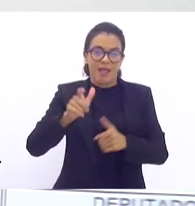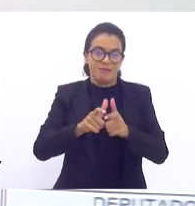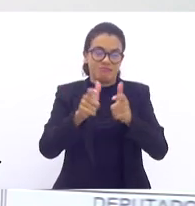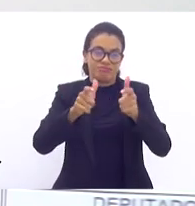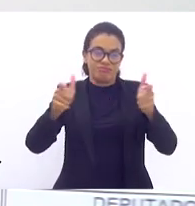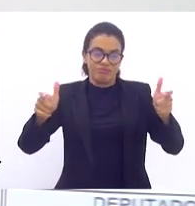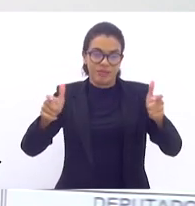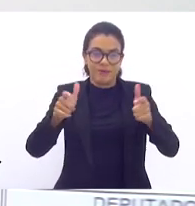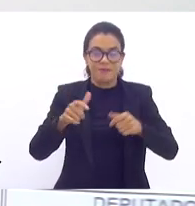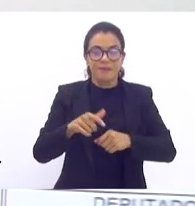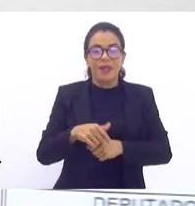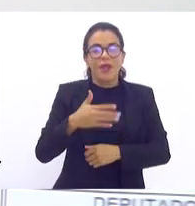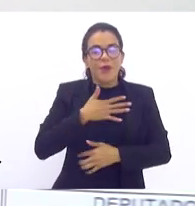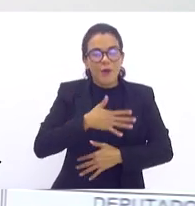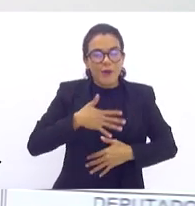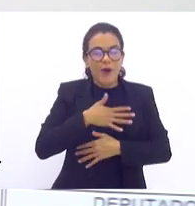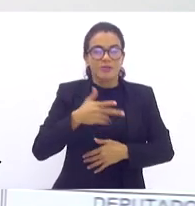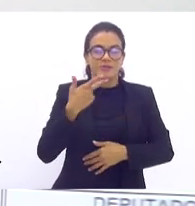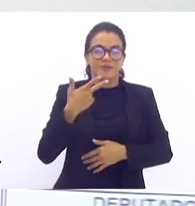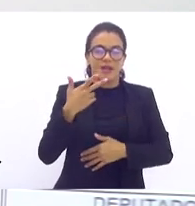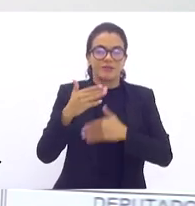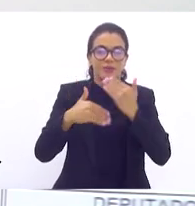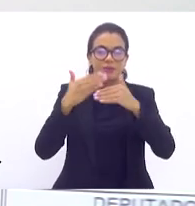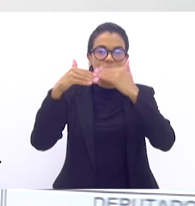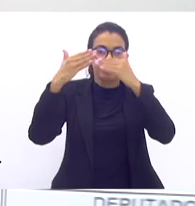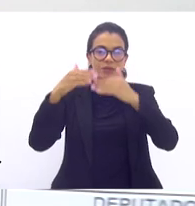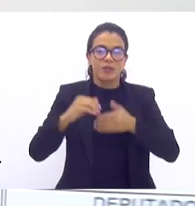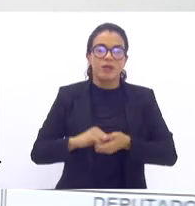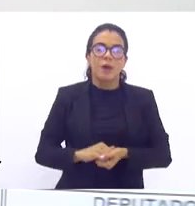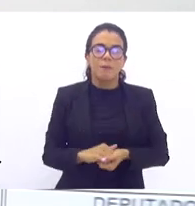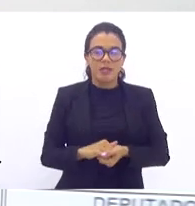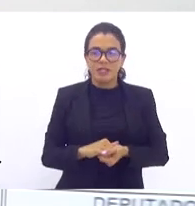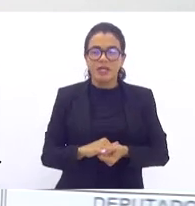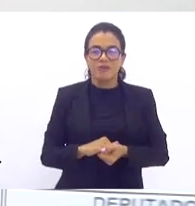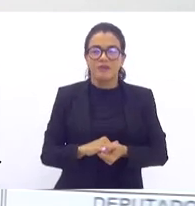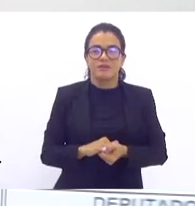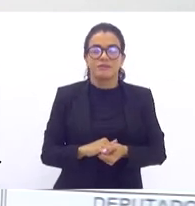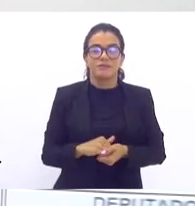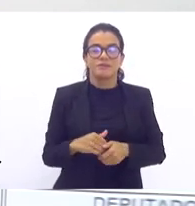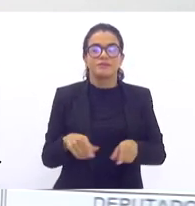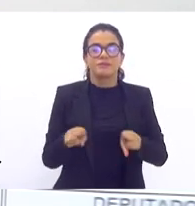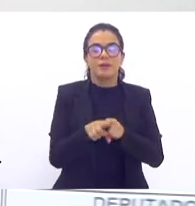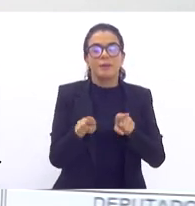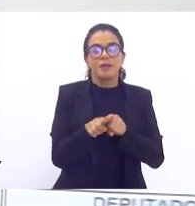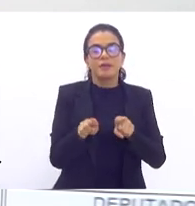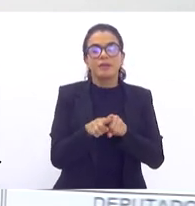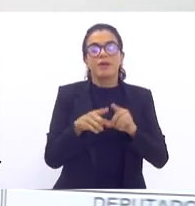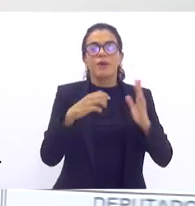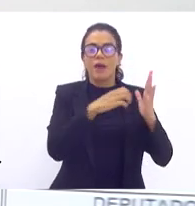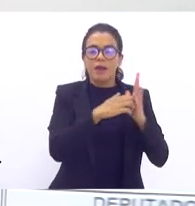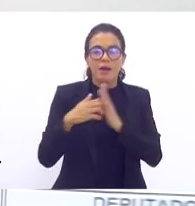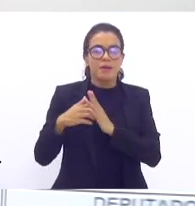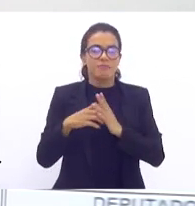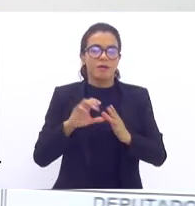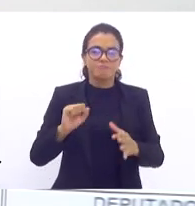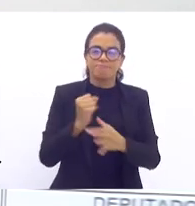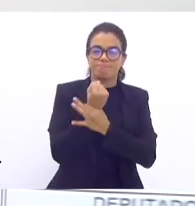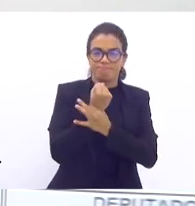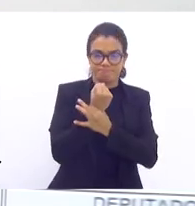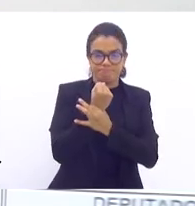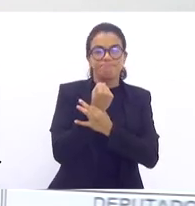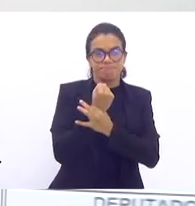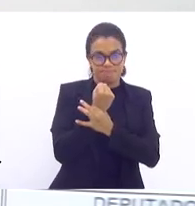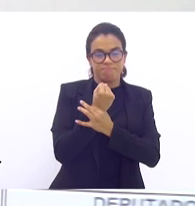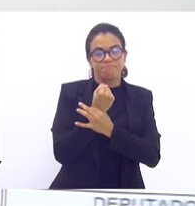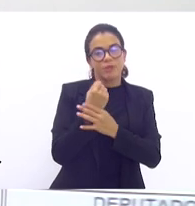Eu gosto muito de quando a gente constrói votações da câmera que se dão de forma consensuais né